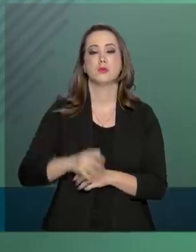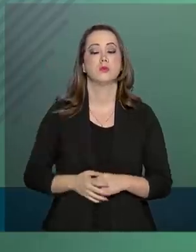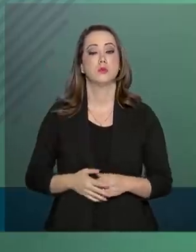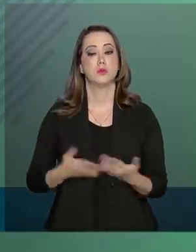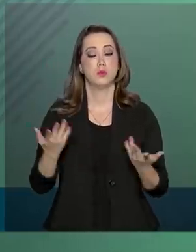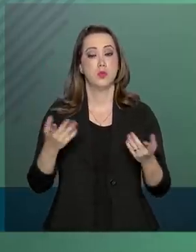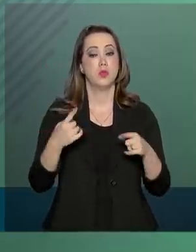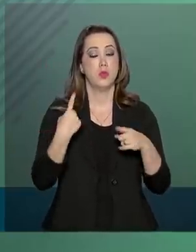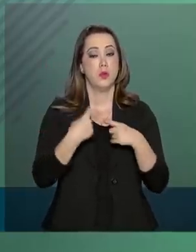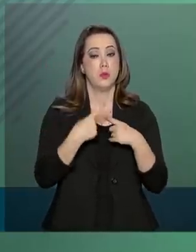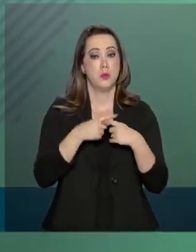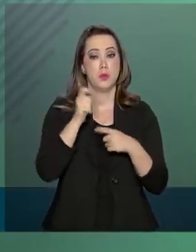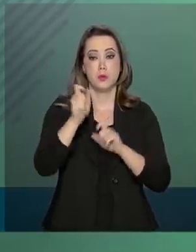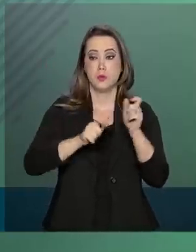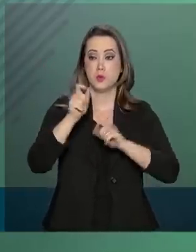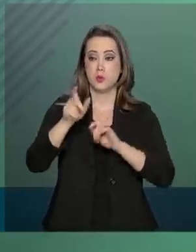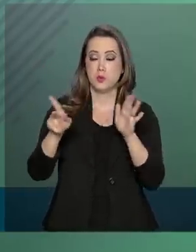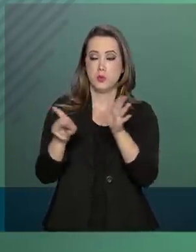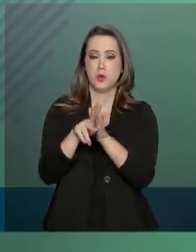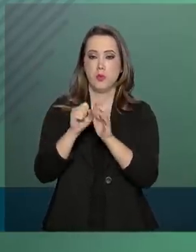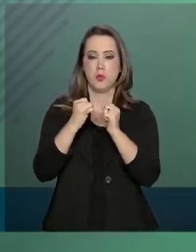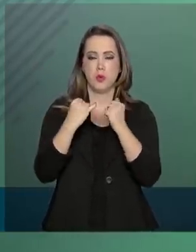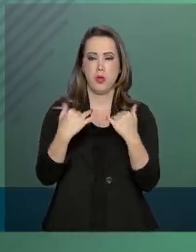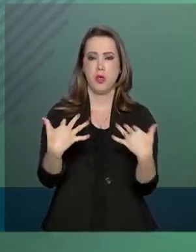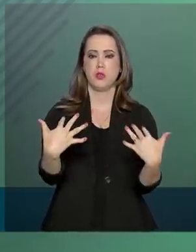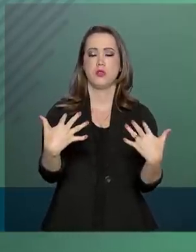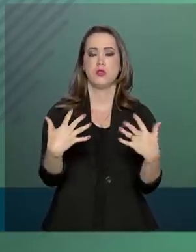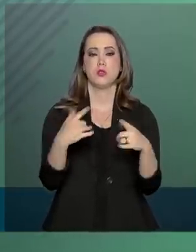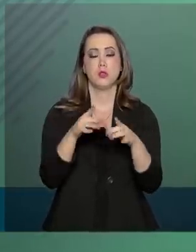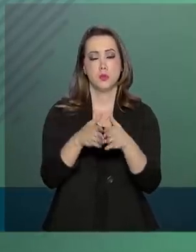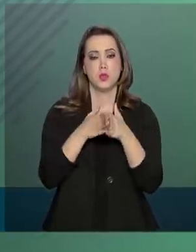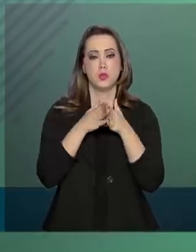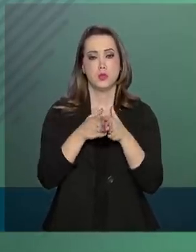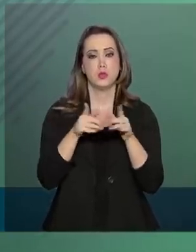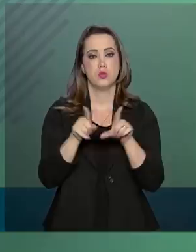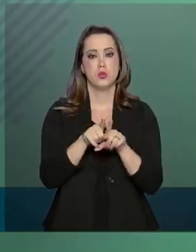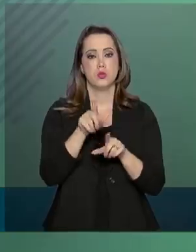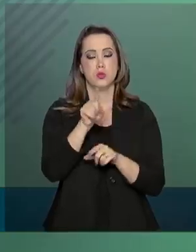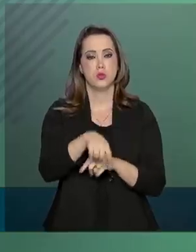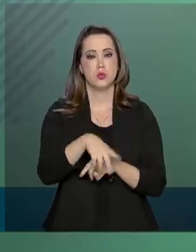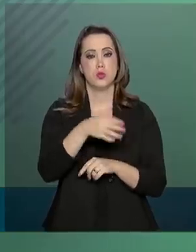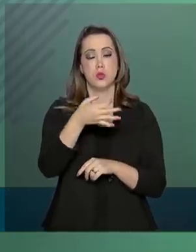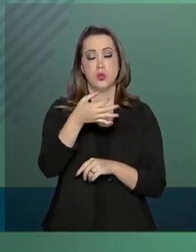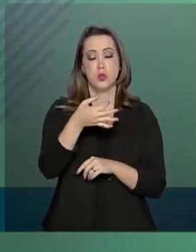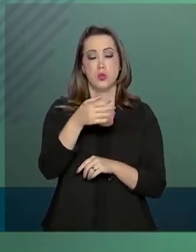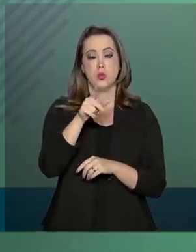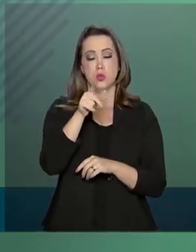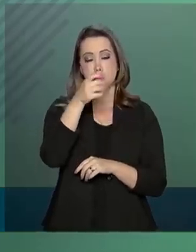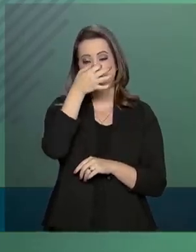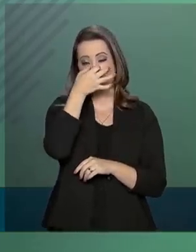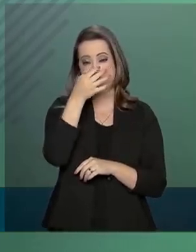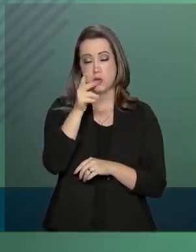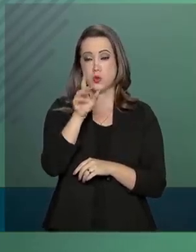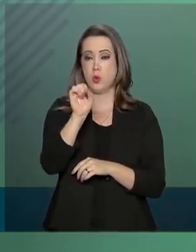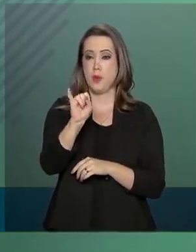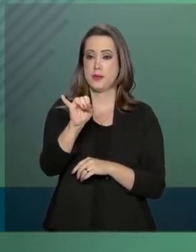vocacionada para aquele público atendendo à solicitação do pastor silas malafaia